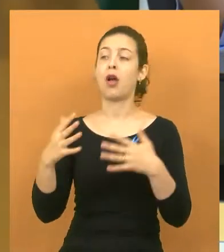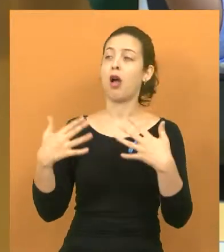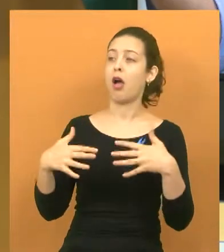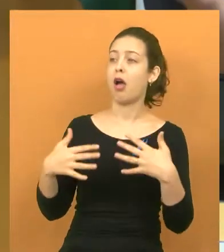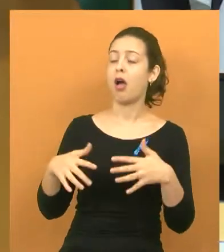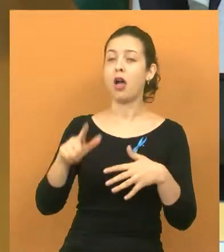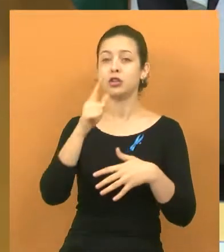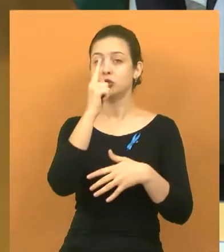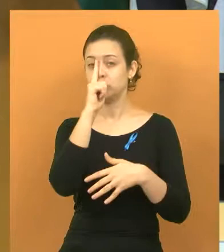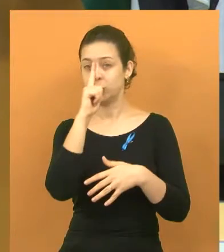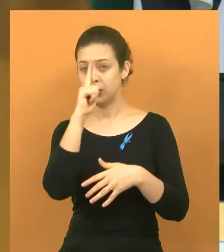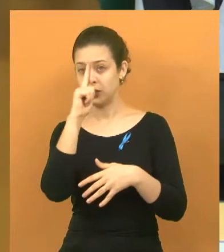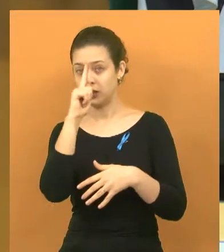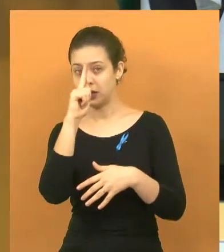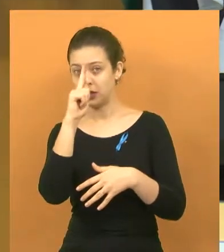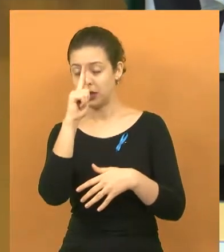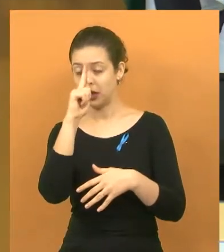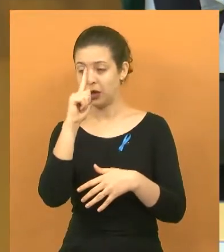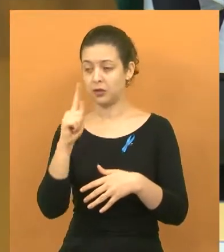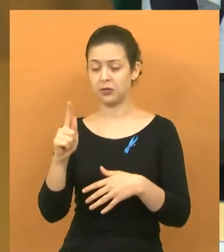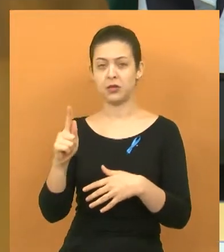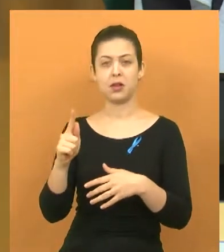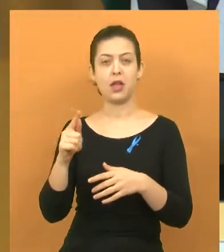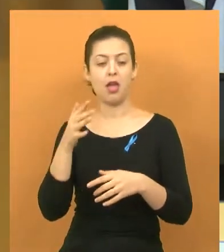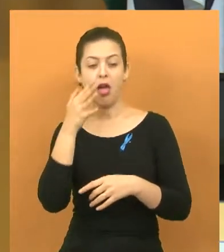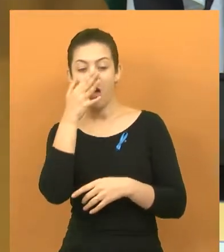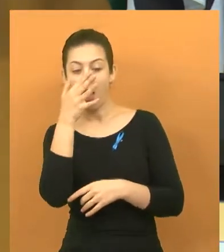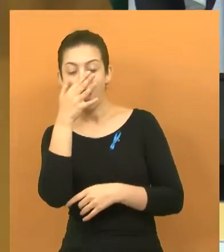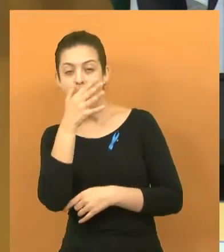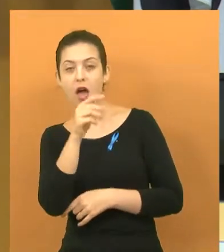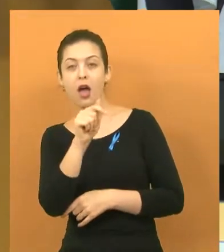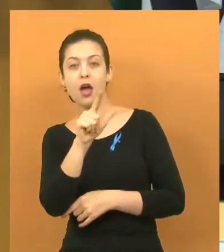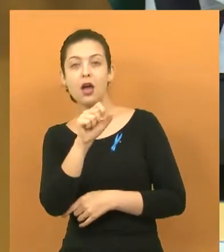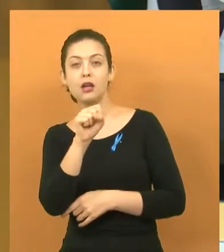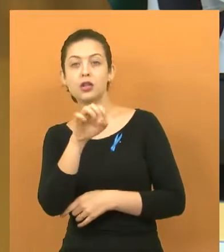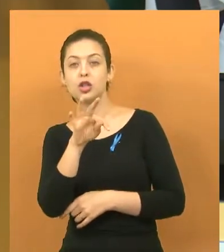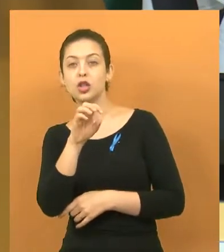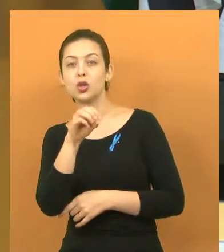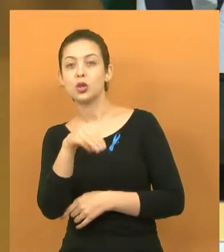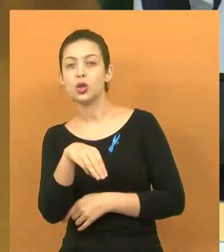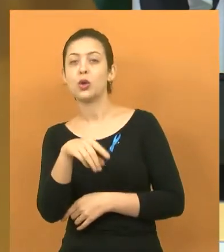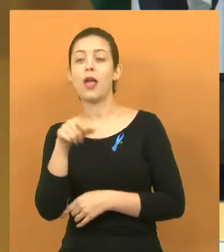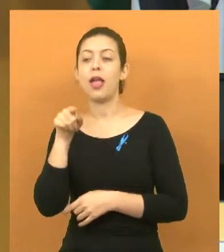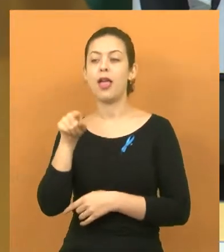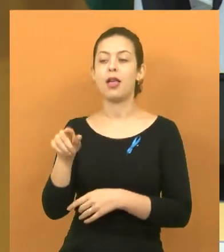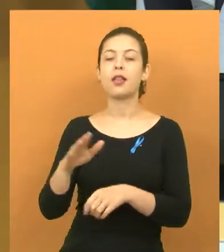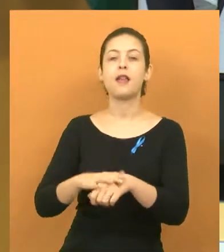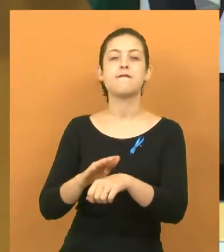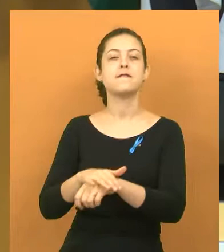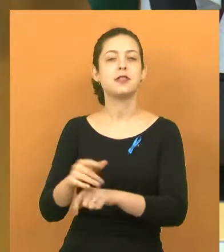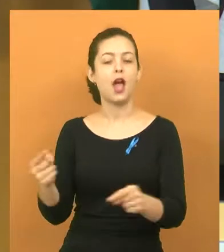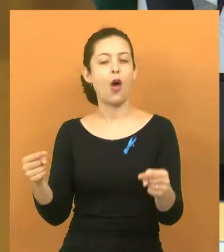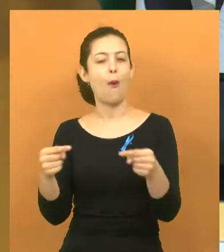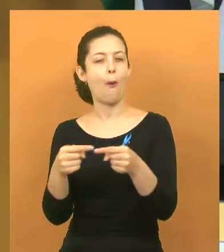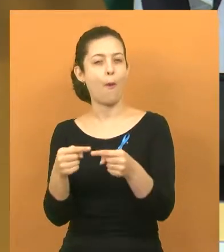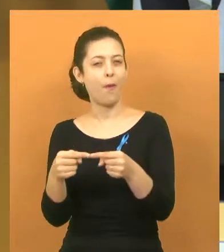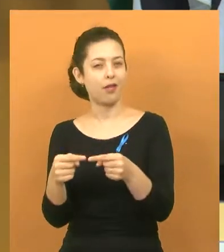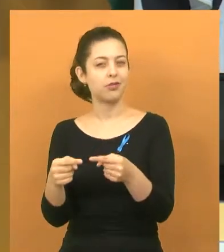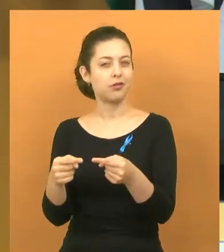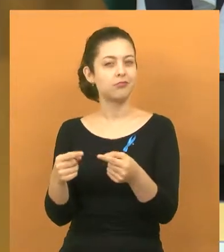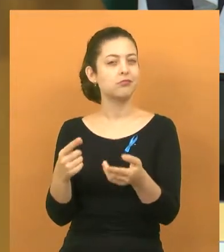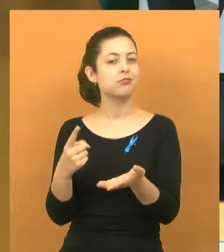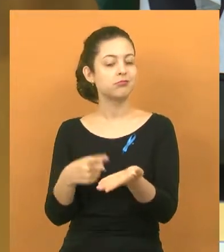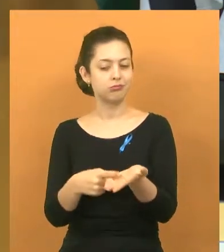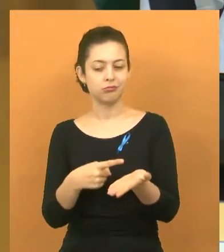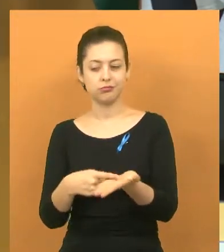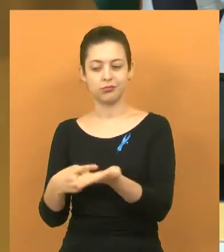por todos aí, ele ameaçou a empresa Alstom, porque a Alstom estava dizendo que eles fizeram acordo sim.